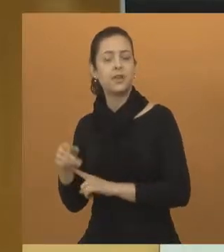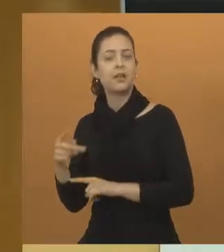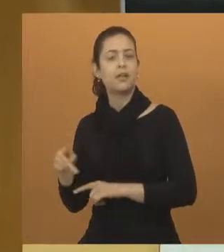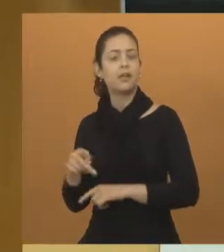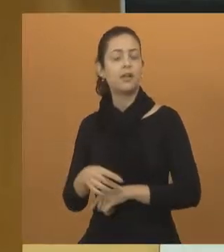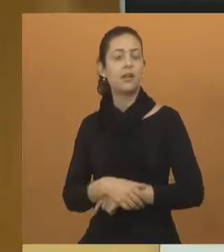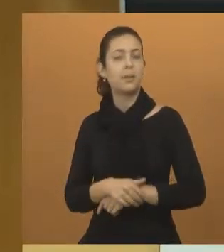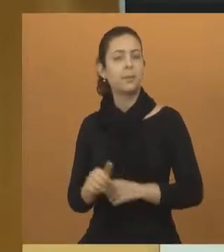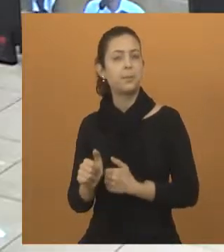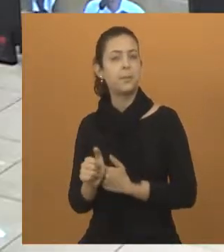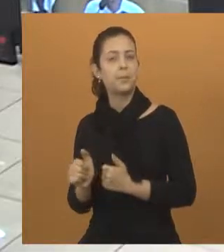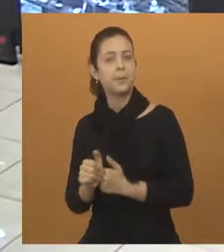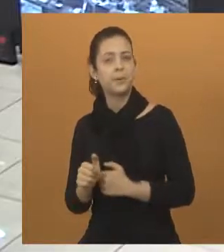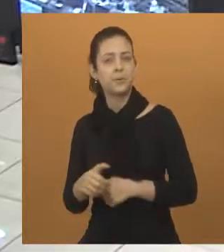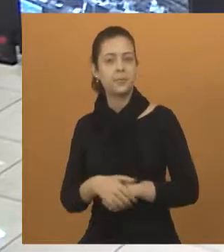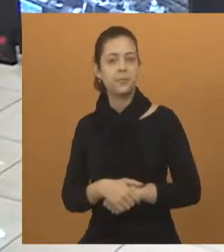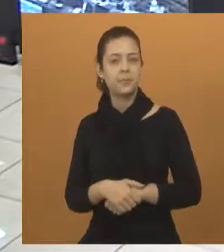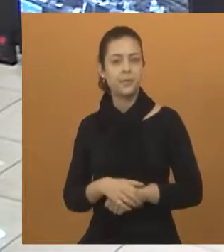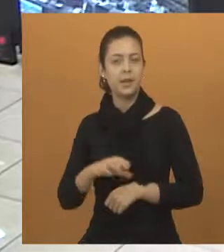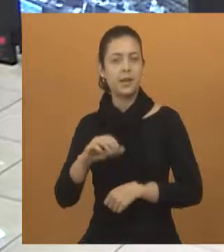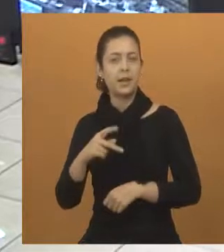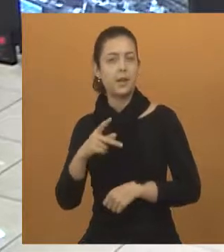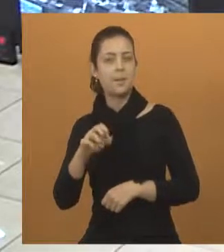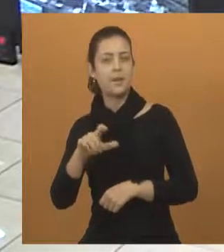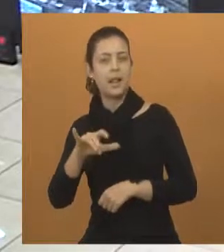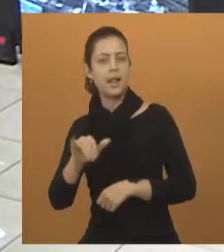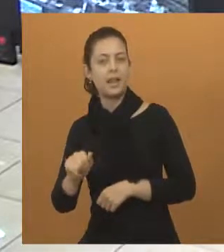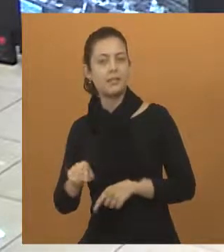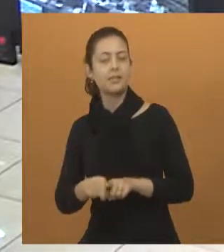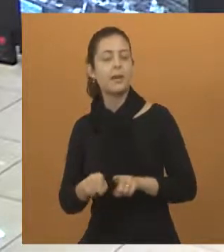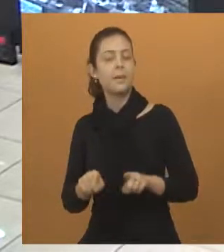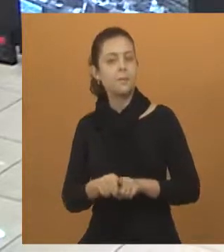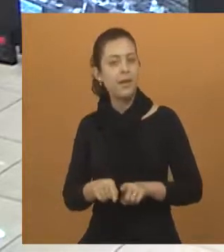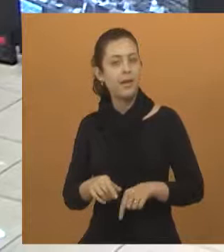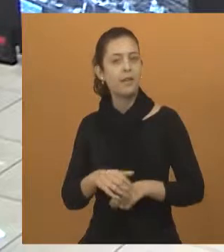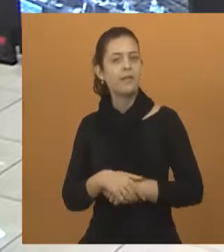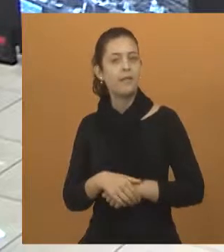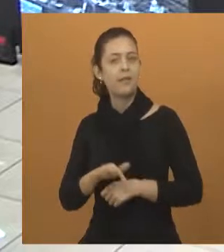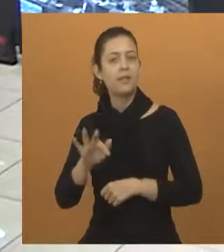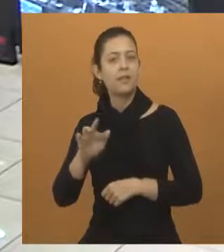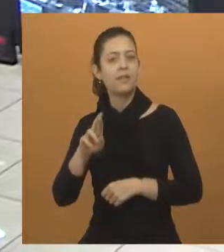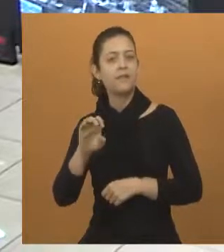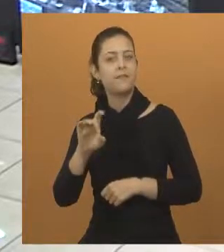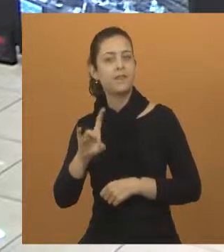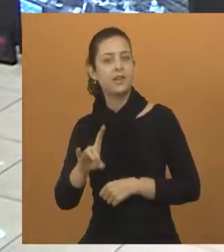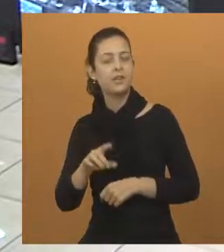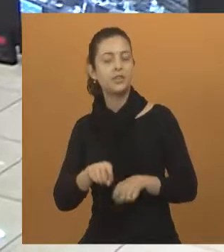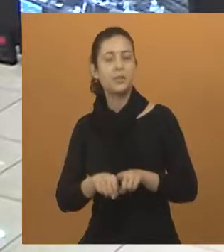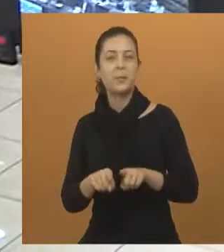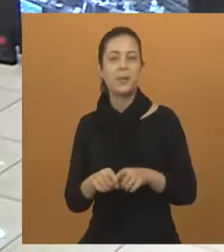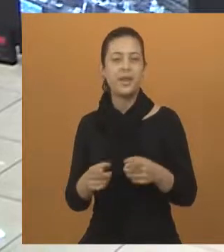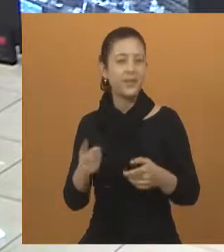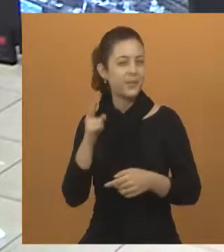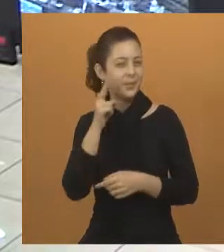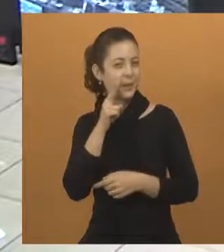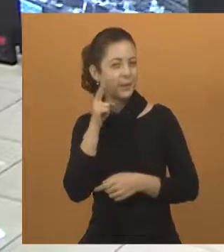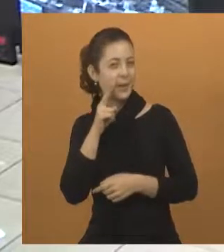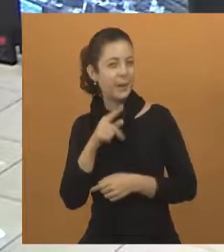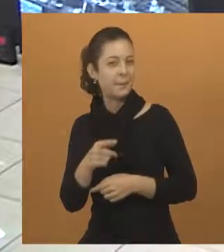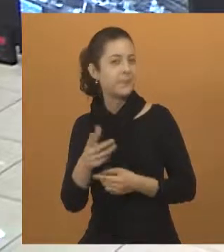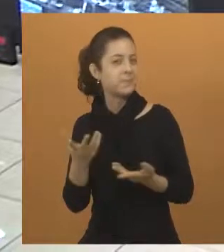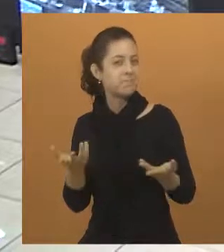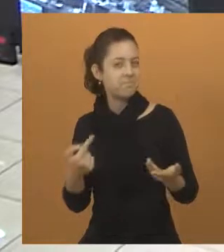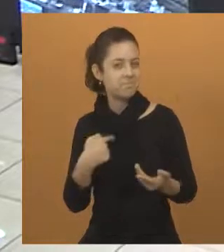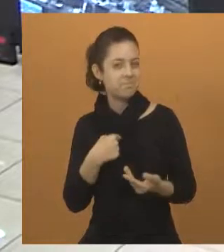Capelli, tá? O nosso ex-vereador aí, Fued Shaqib. Fued não deve lembrar de mim muito bem,